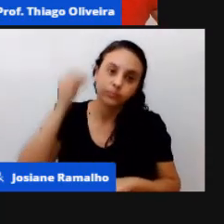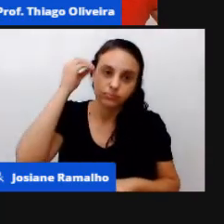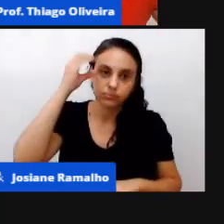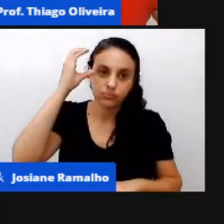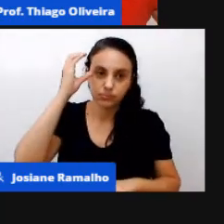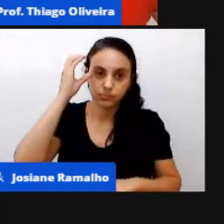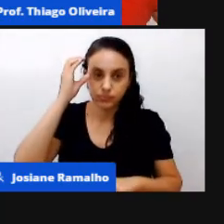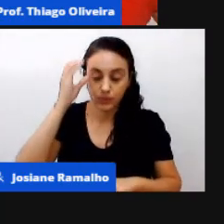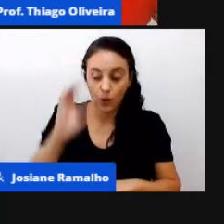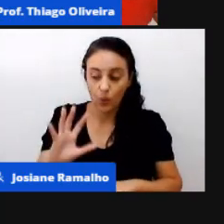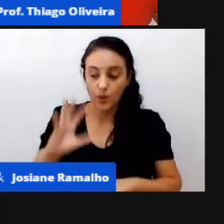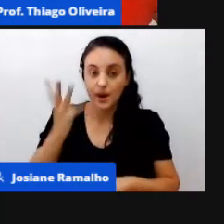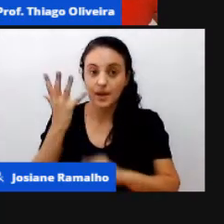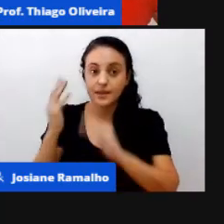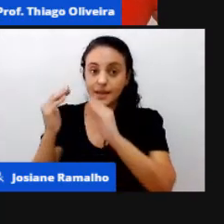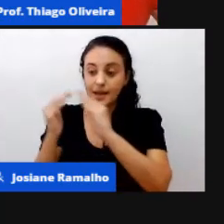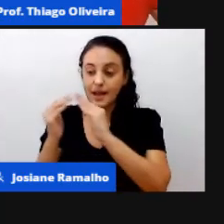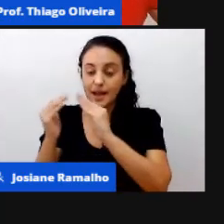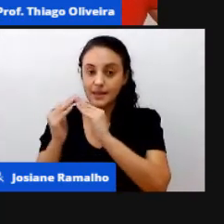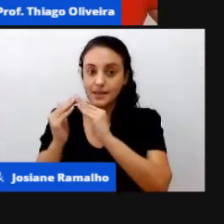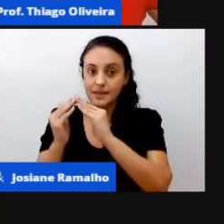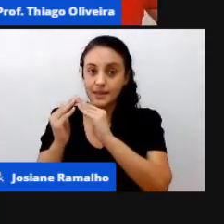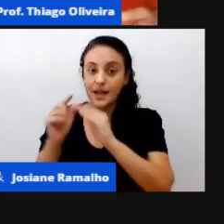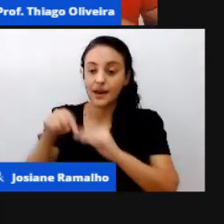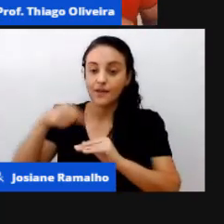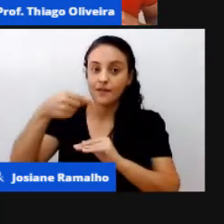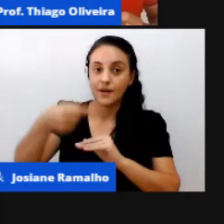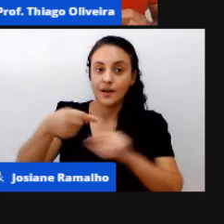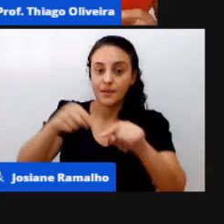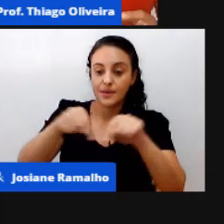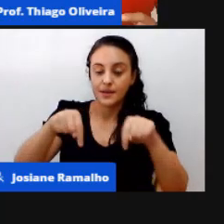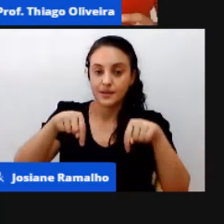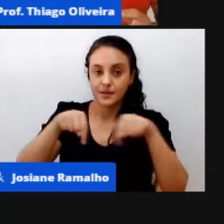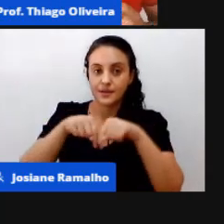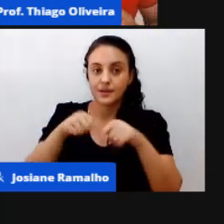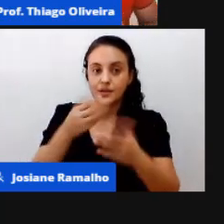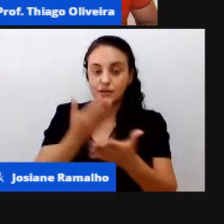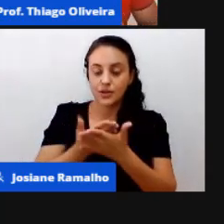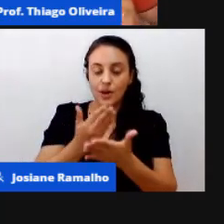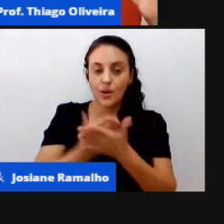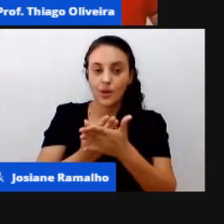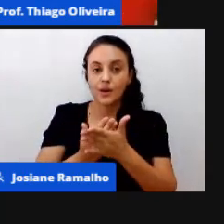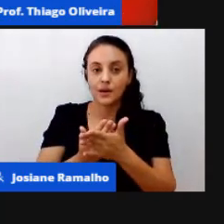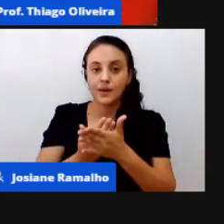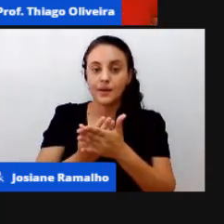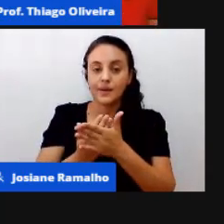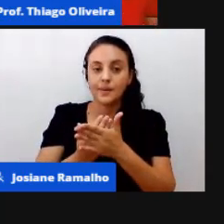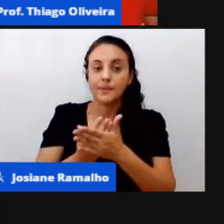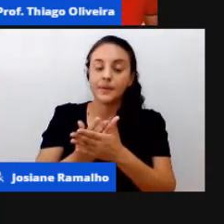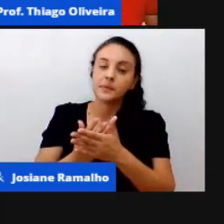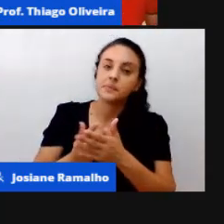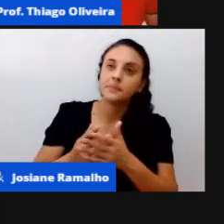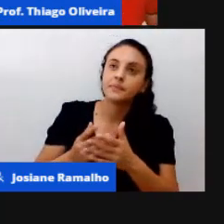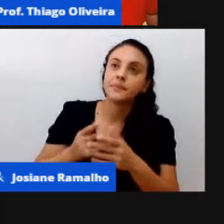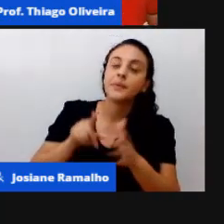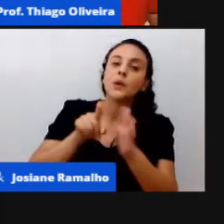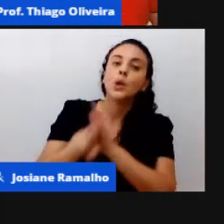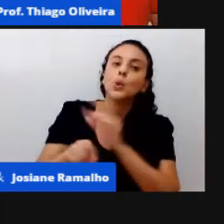a aplicabilidade desse conhecimento é feito na sala de aula. Enquanto na sala de aula tradicional o conhecimento é construído na